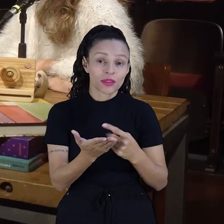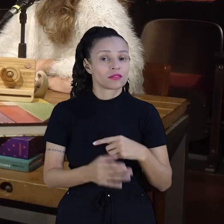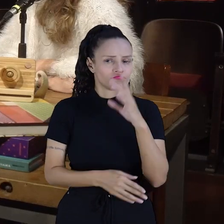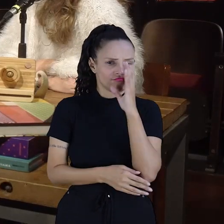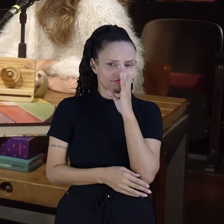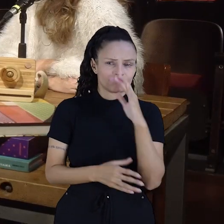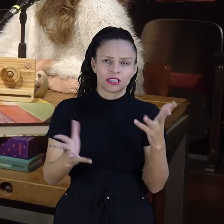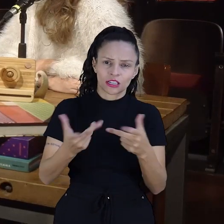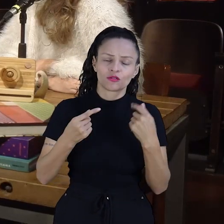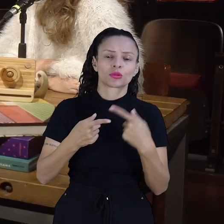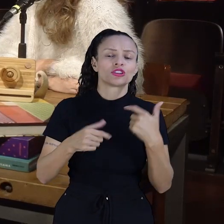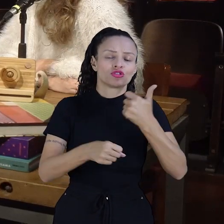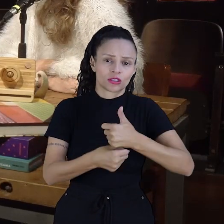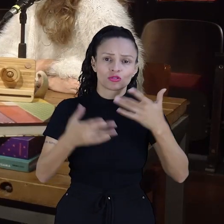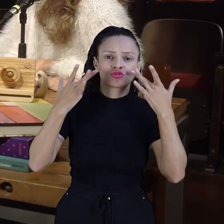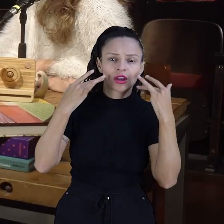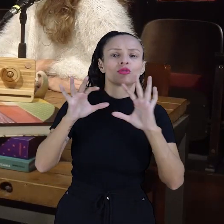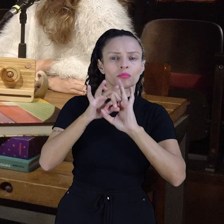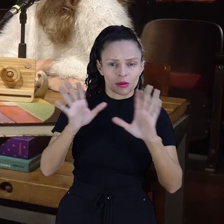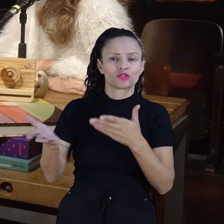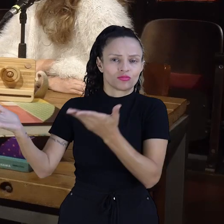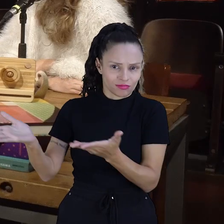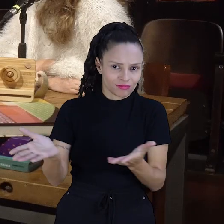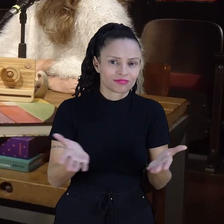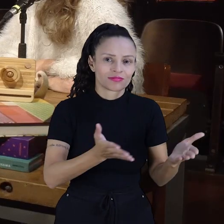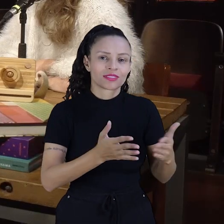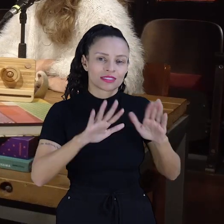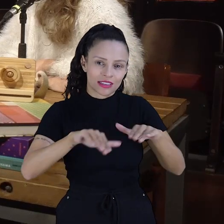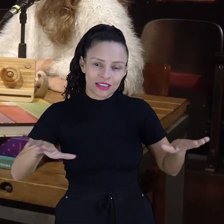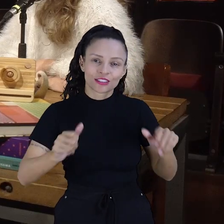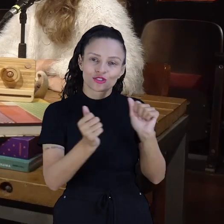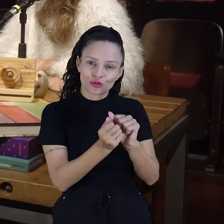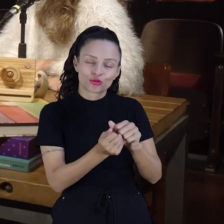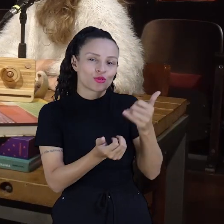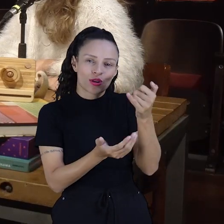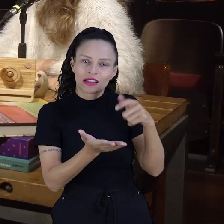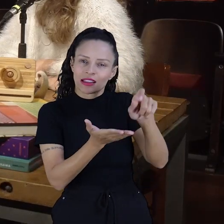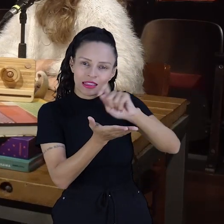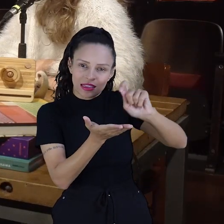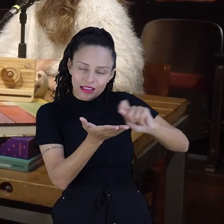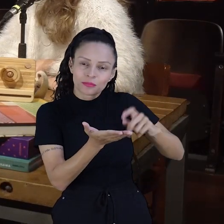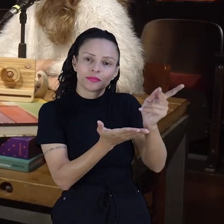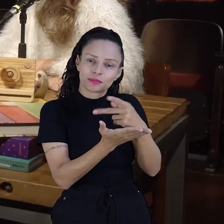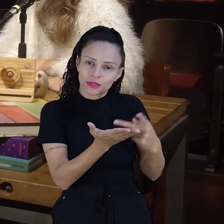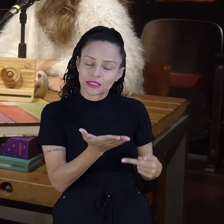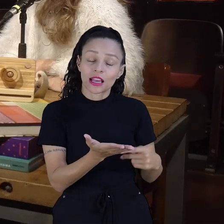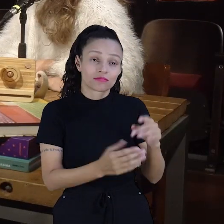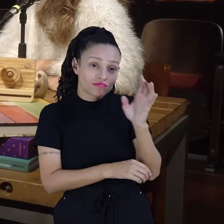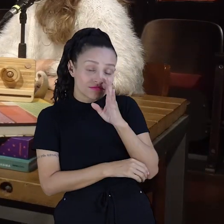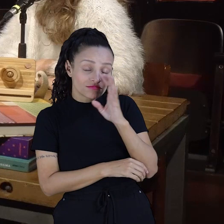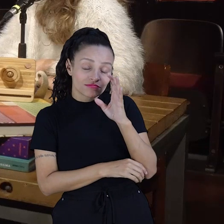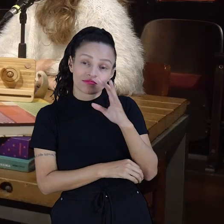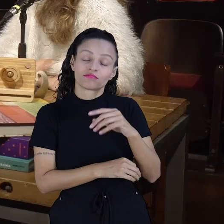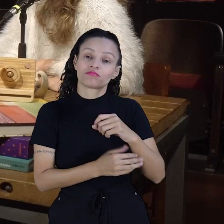E foi incrível, primeiro porque a direção do teatro permitiu que esse grupo entrasse lá com prancheta, com canetão, com lápis, com canetinha, com tudo, para